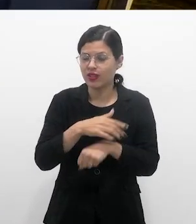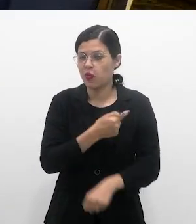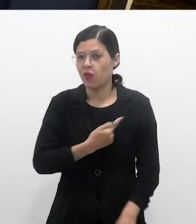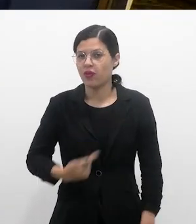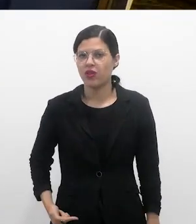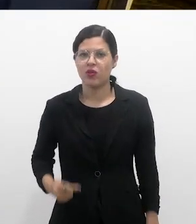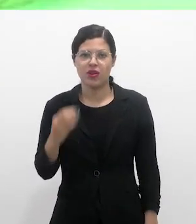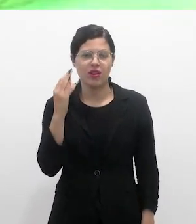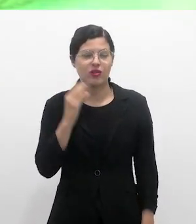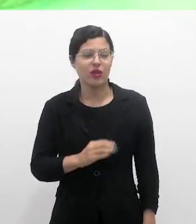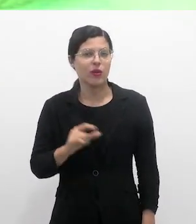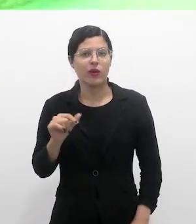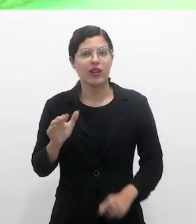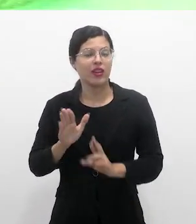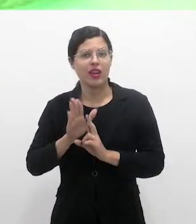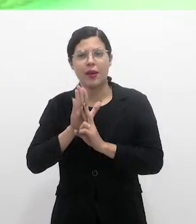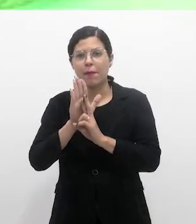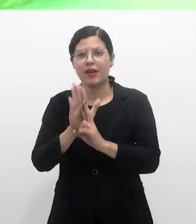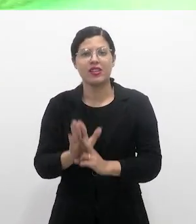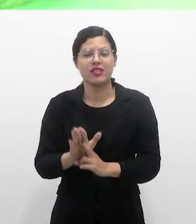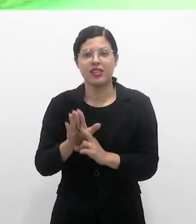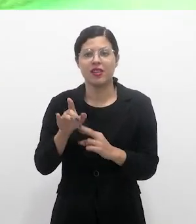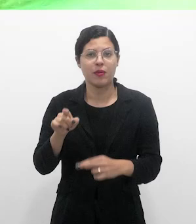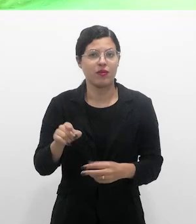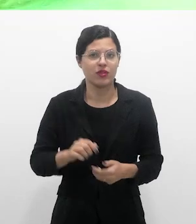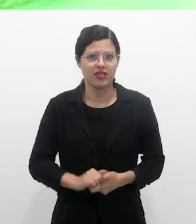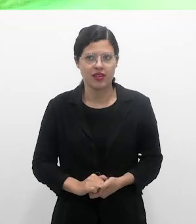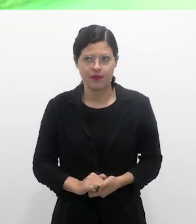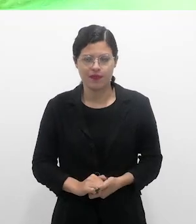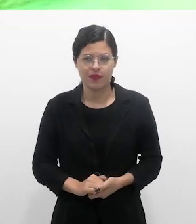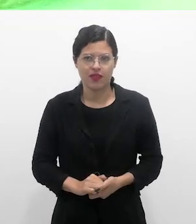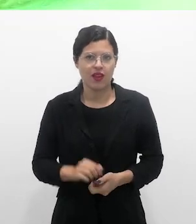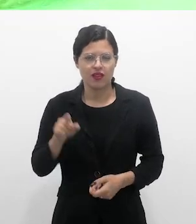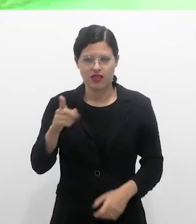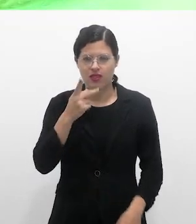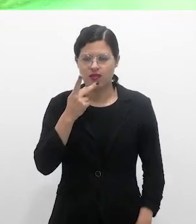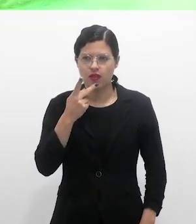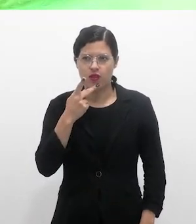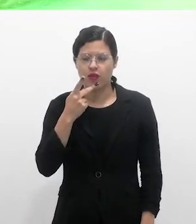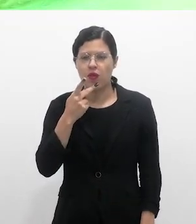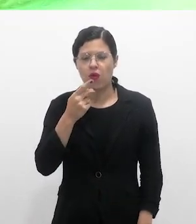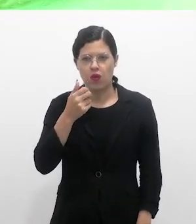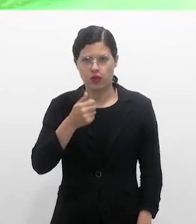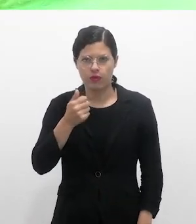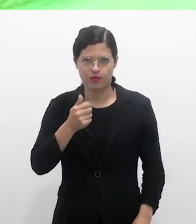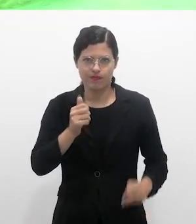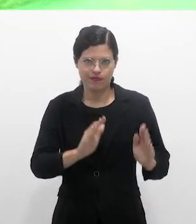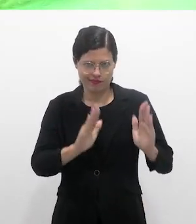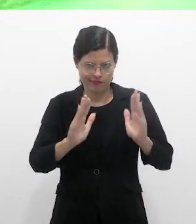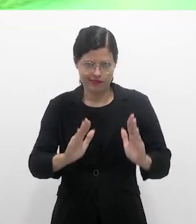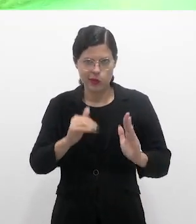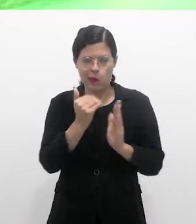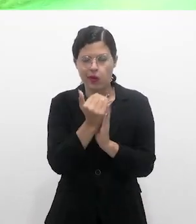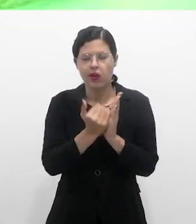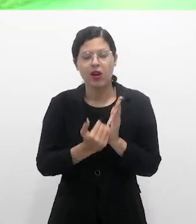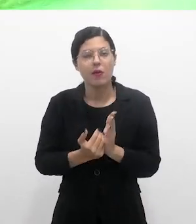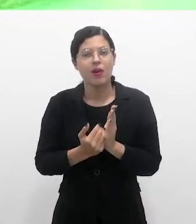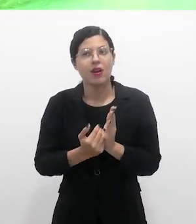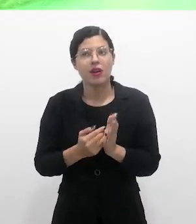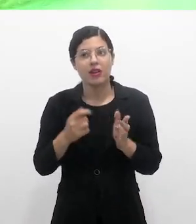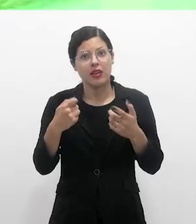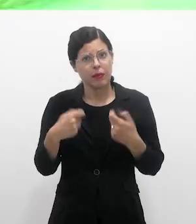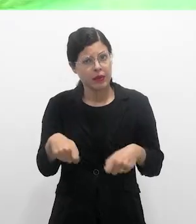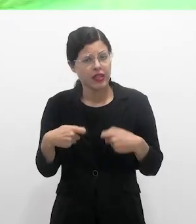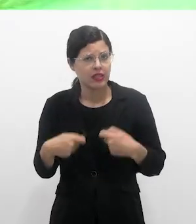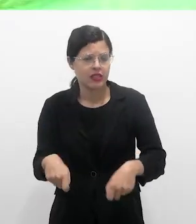Cláudio Castro. O que representa para você, já que você citou na primeira parte do programa, da necessidade